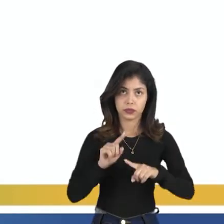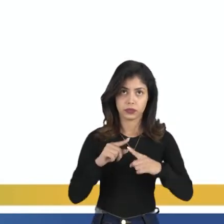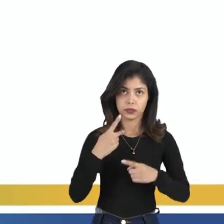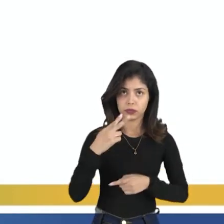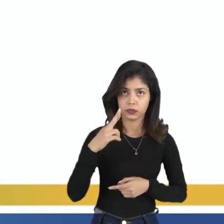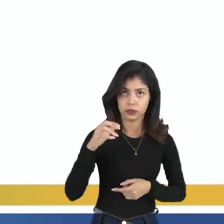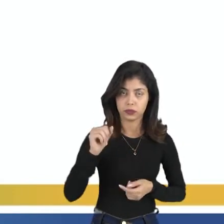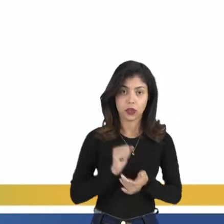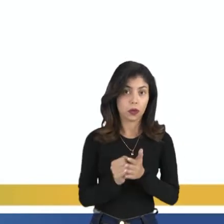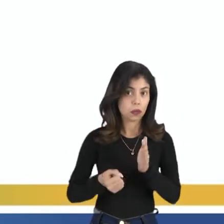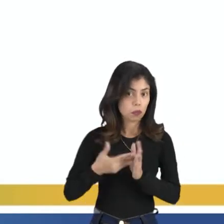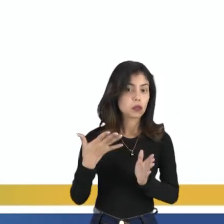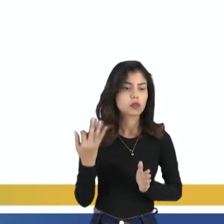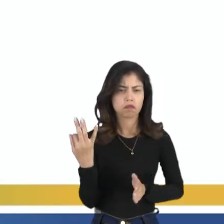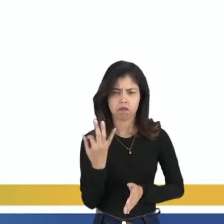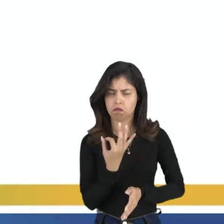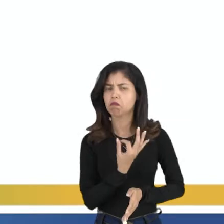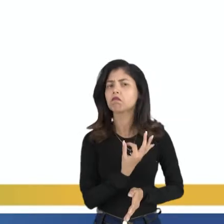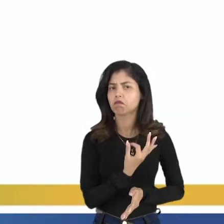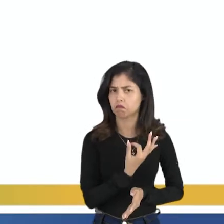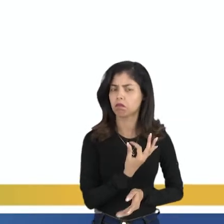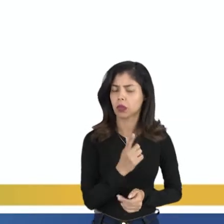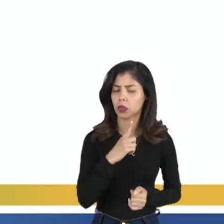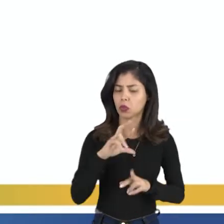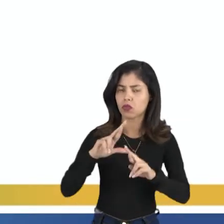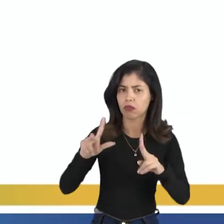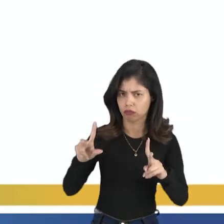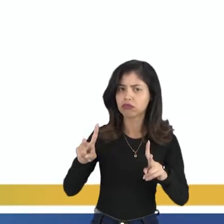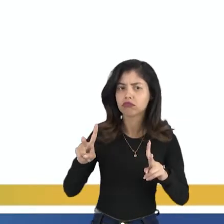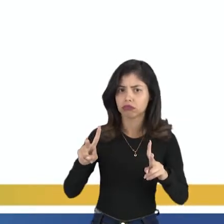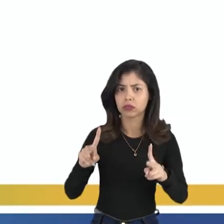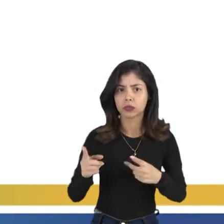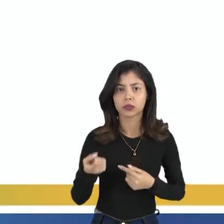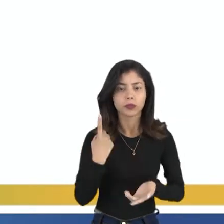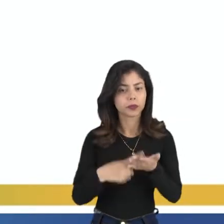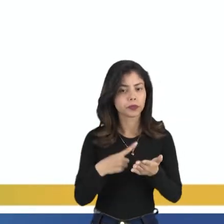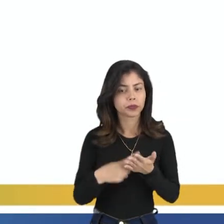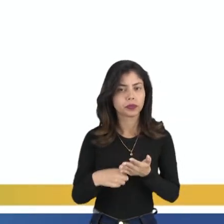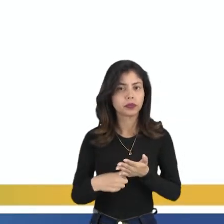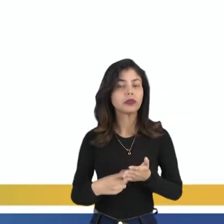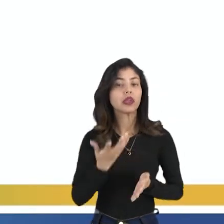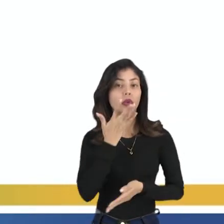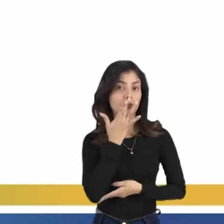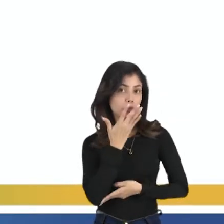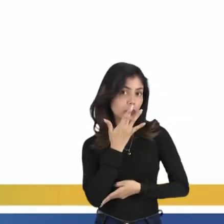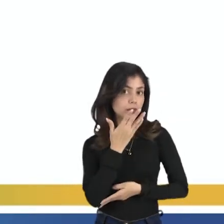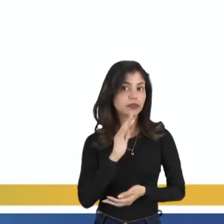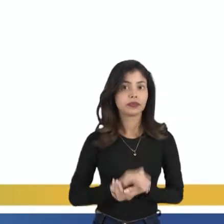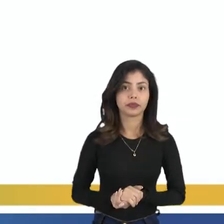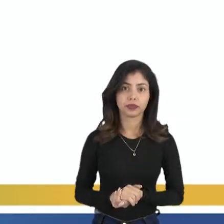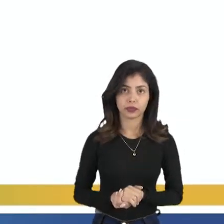porém, são muito fashion e tem diferentes formas e combinações de cores.